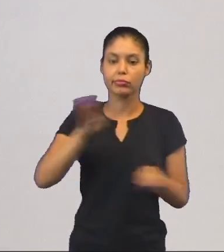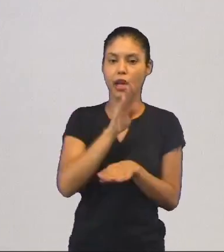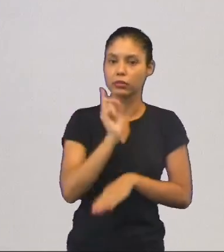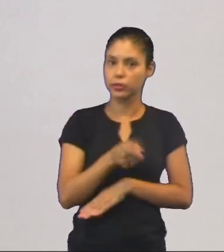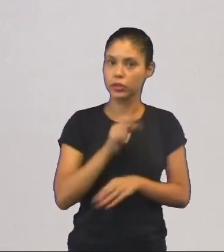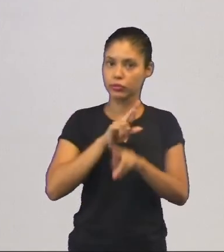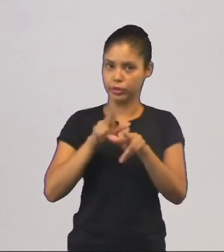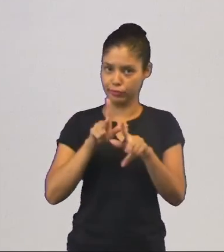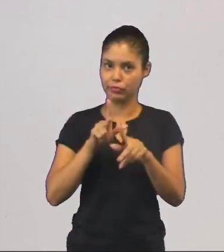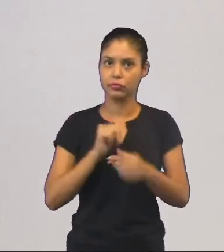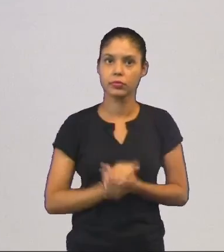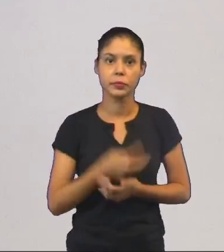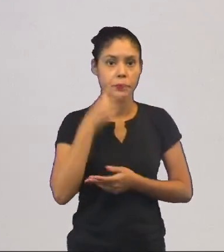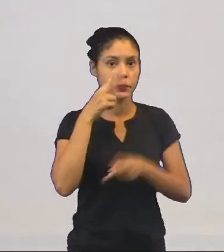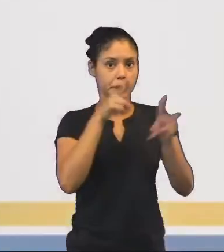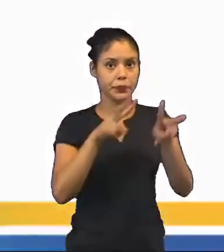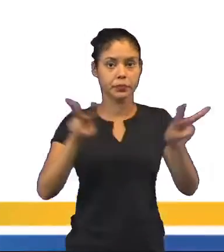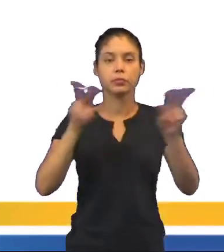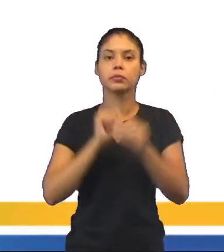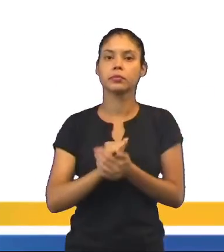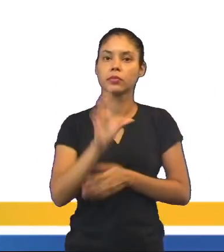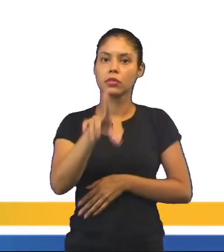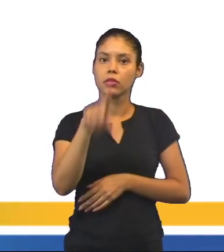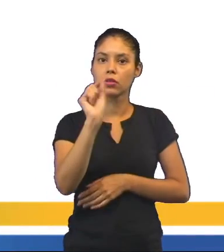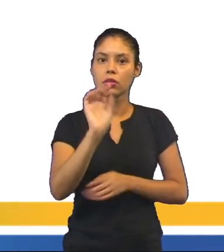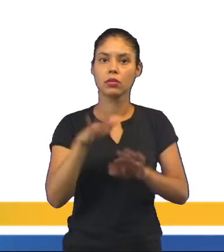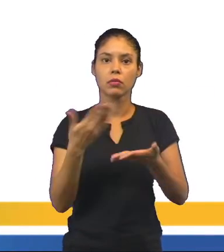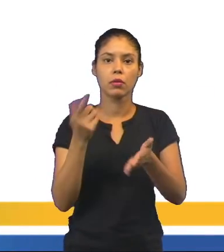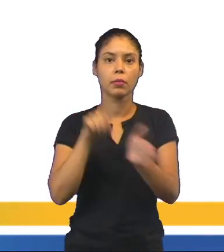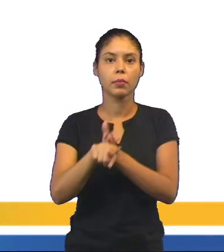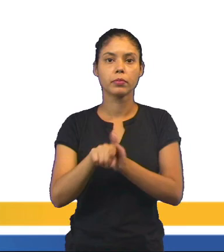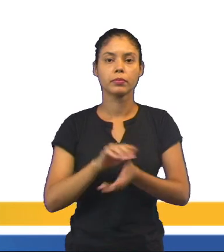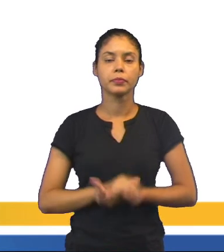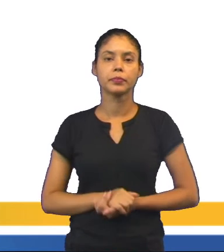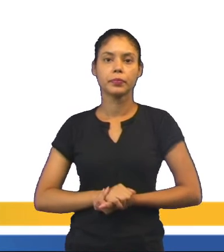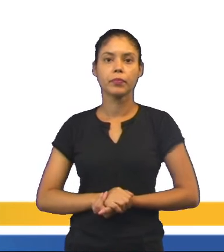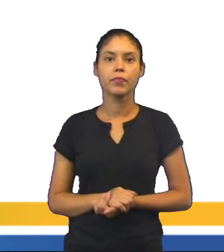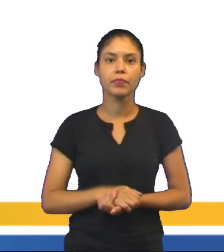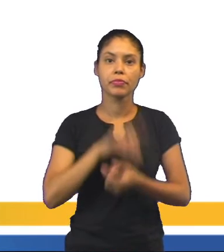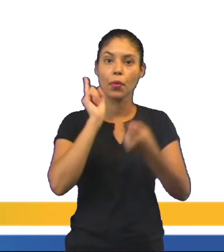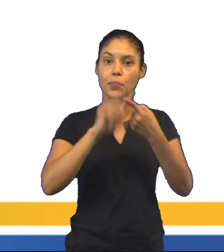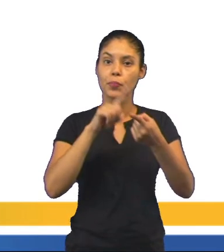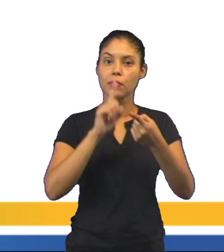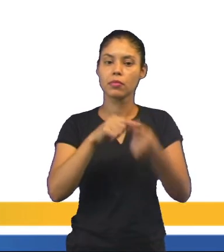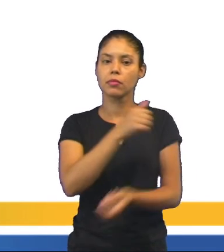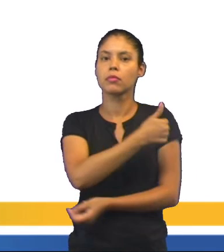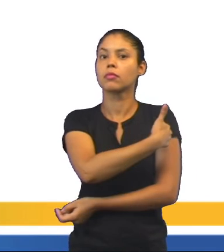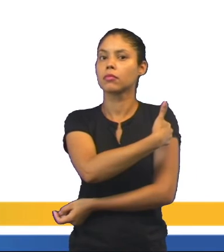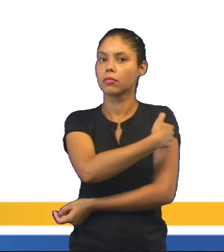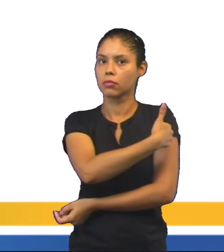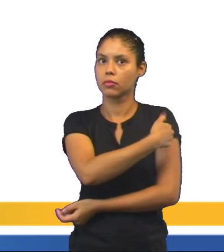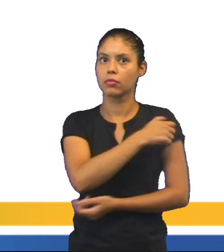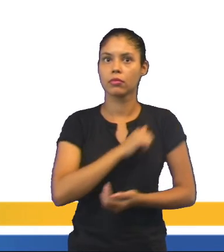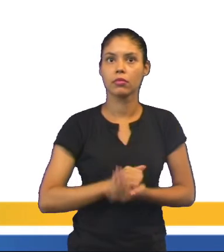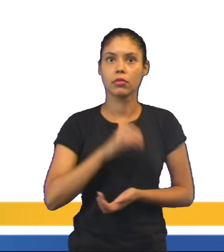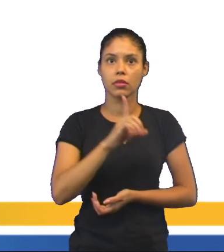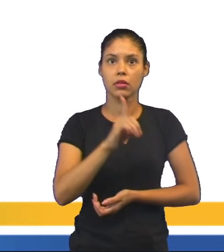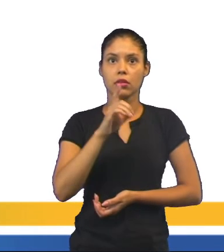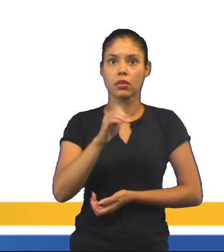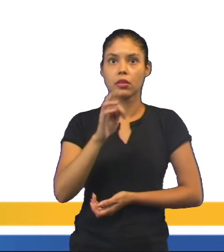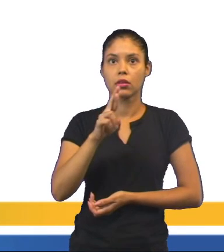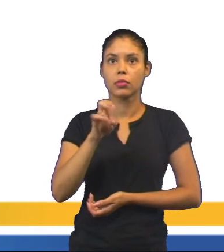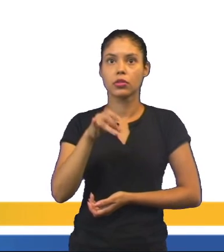vocês. Vamos visualizar e identificar o comando da questão. Uma suposta vacina contra o